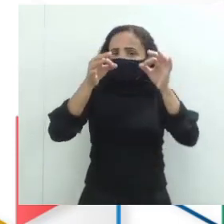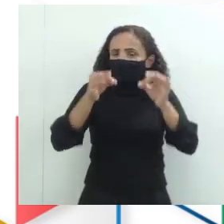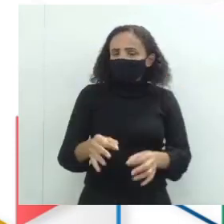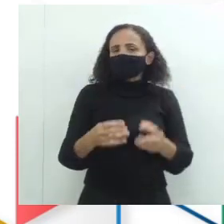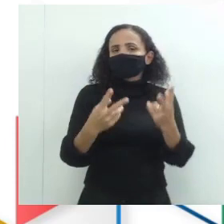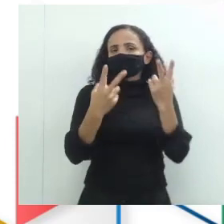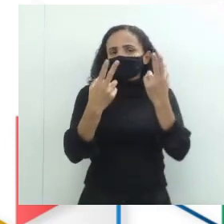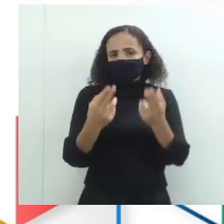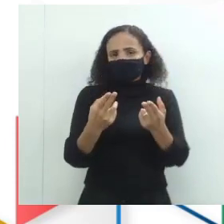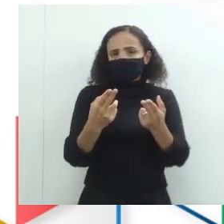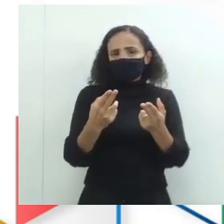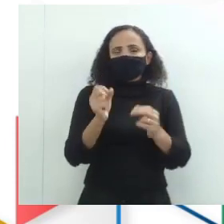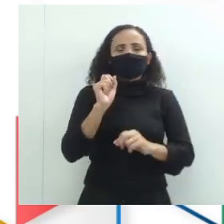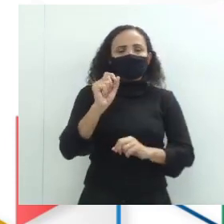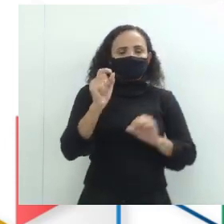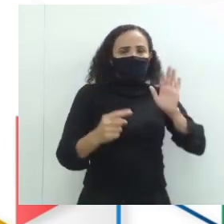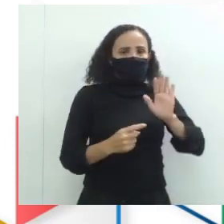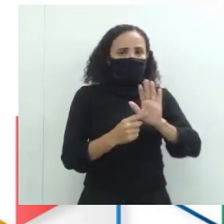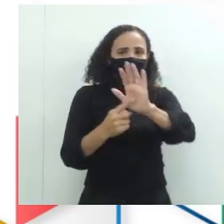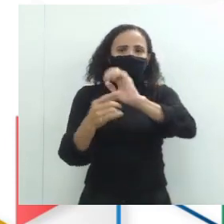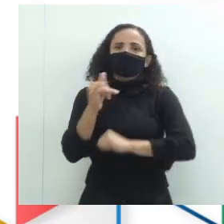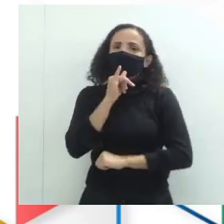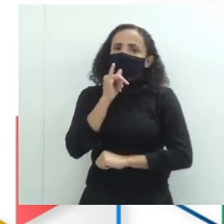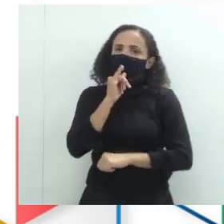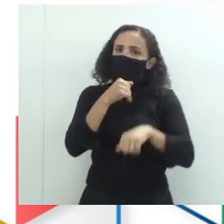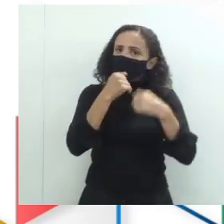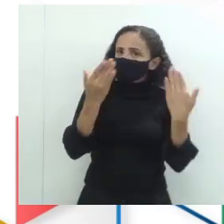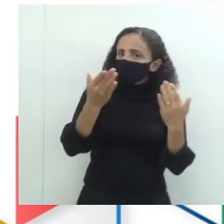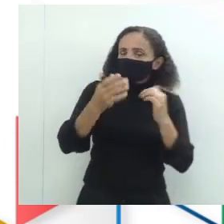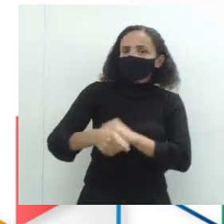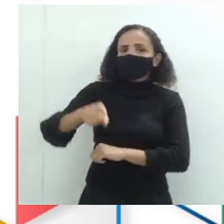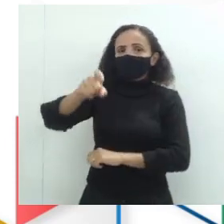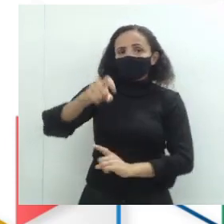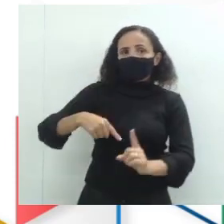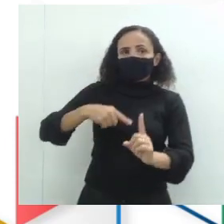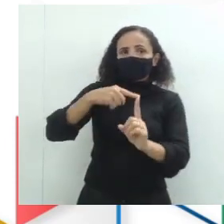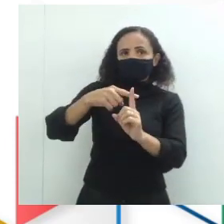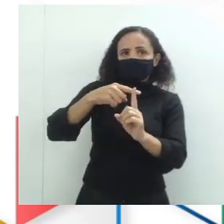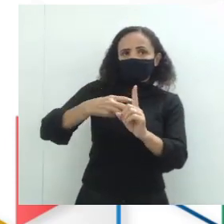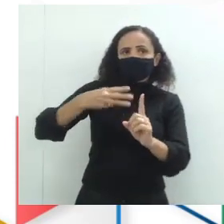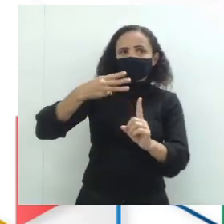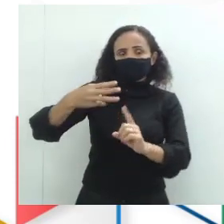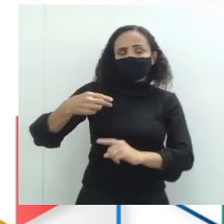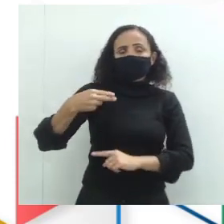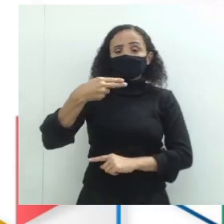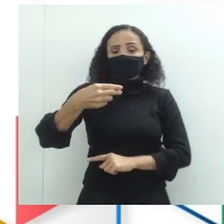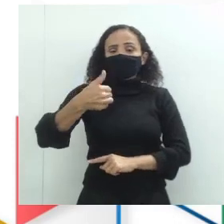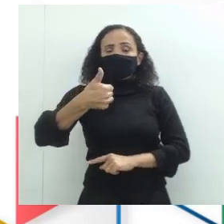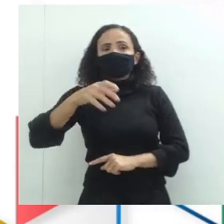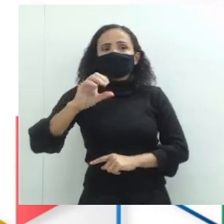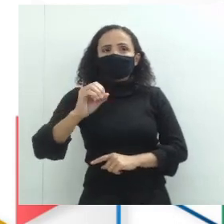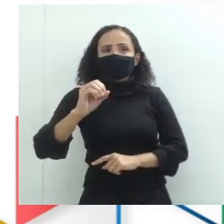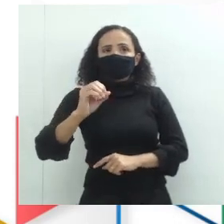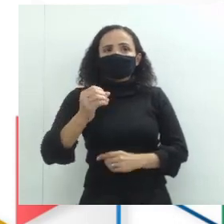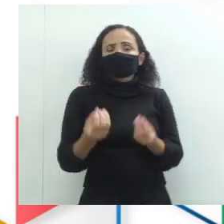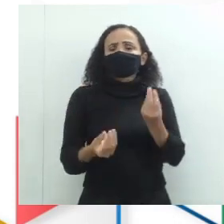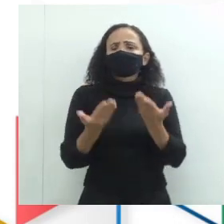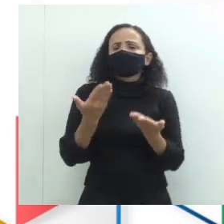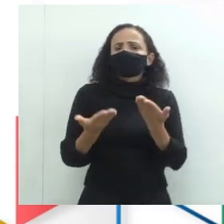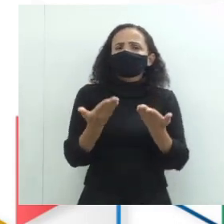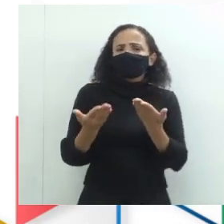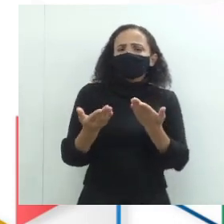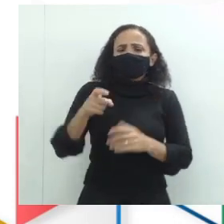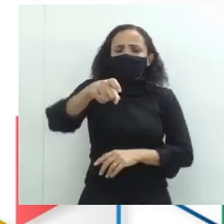equações equivalentes. Vou te mostrar um exemplo aí. Ó. X mais 3 igual a 10. Ela é equivalente